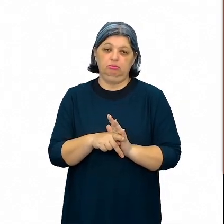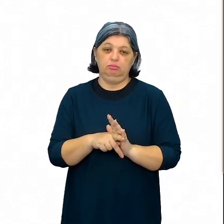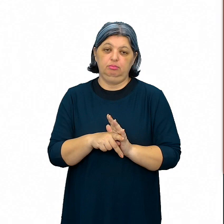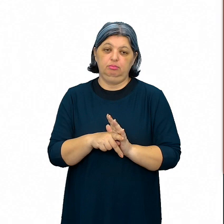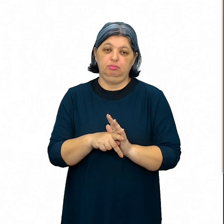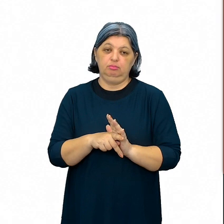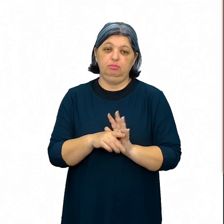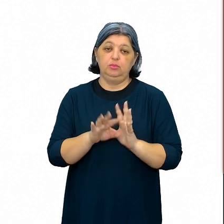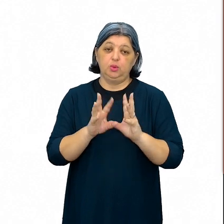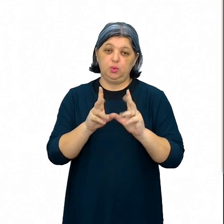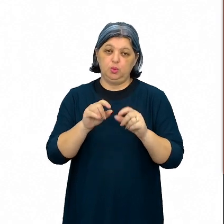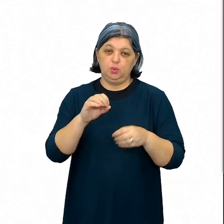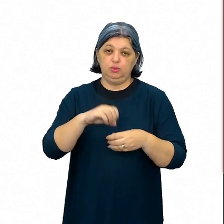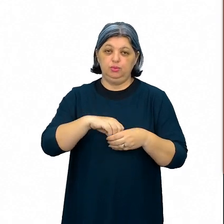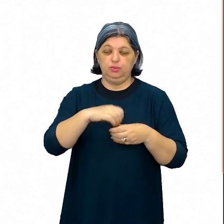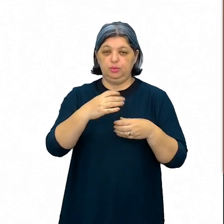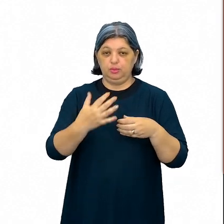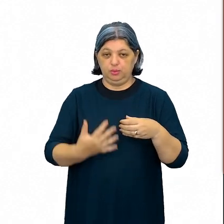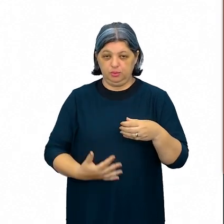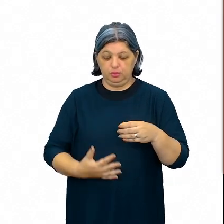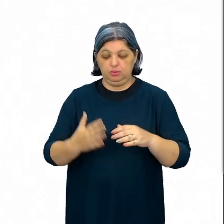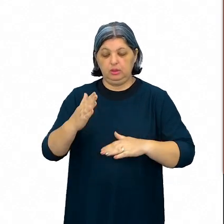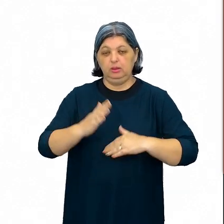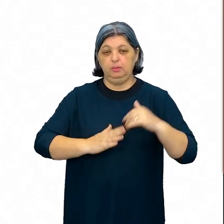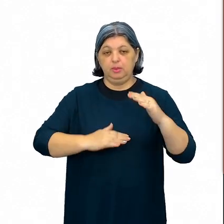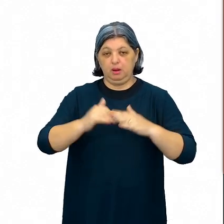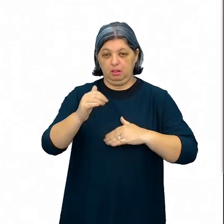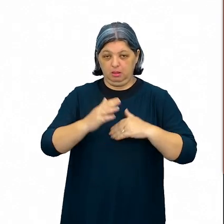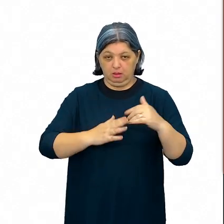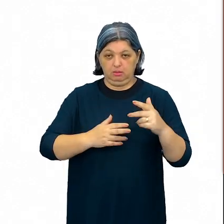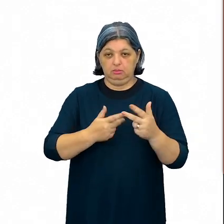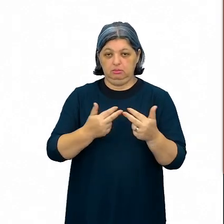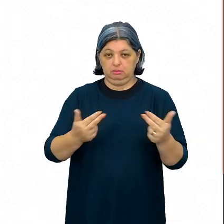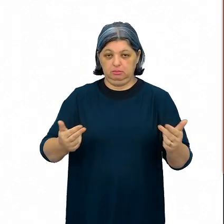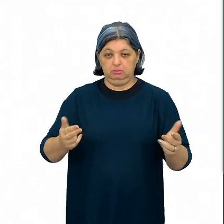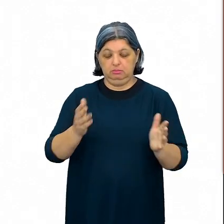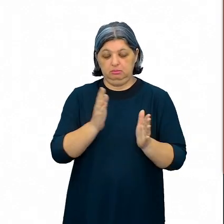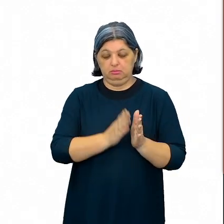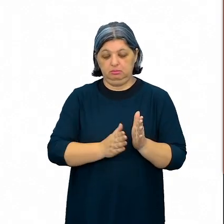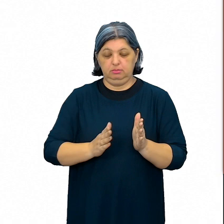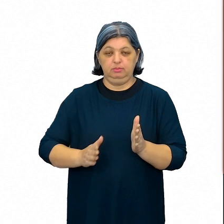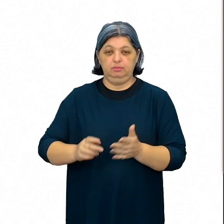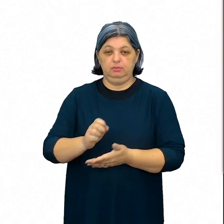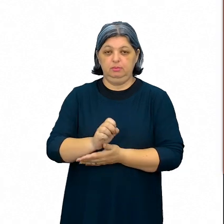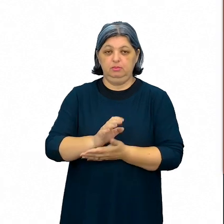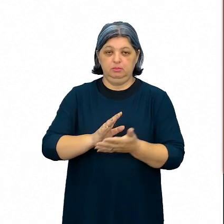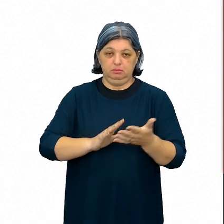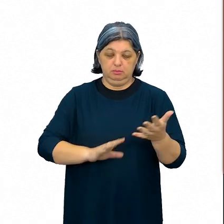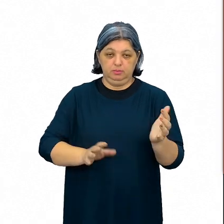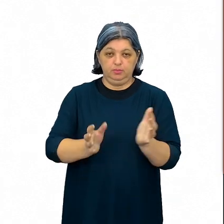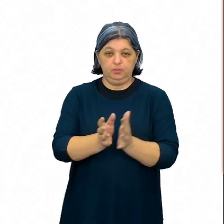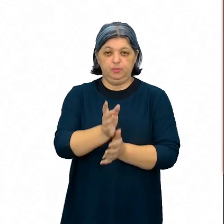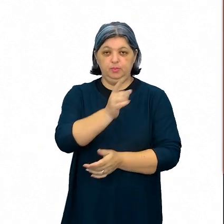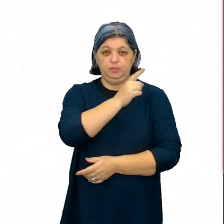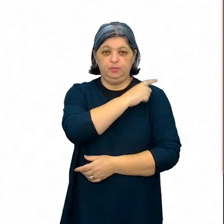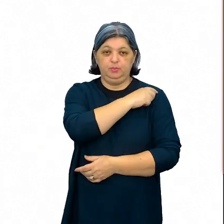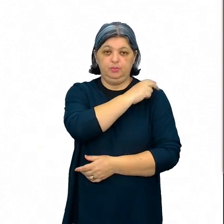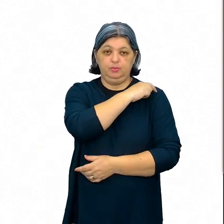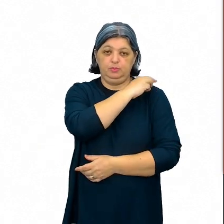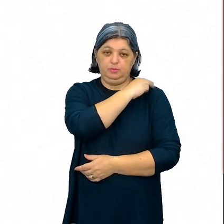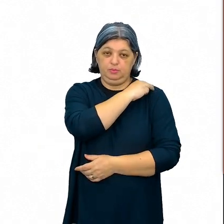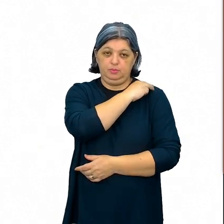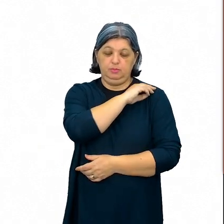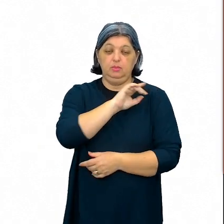os conteúdos né todas as habilidades ali das sequências de atividades do ensino médio e depois